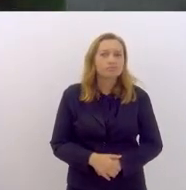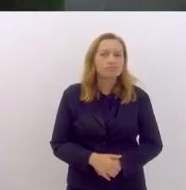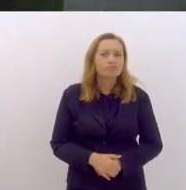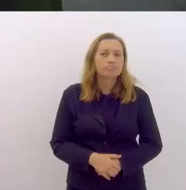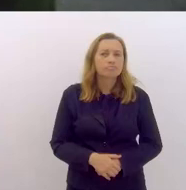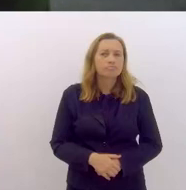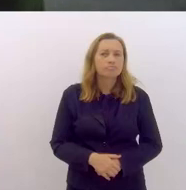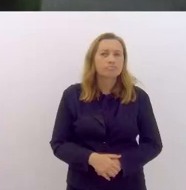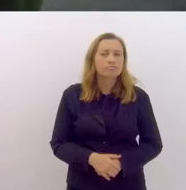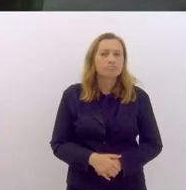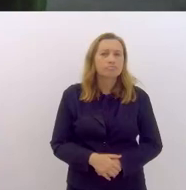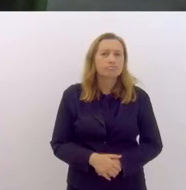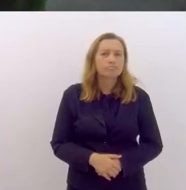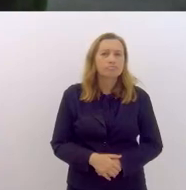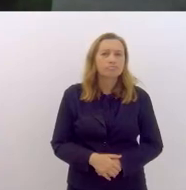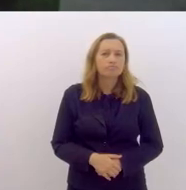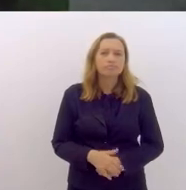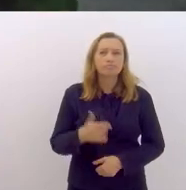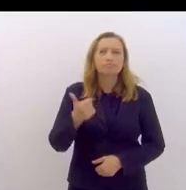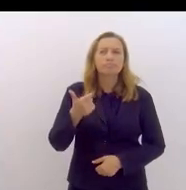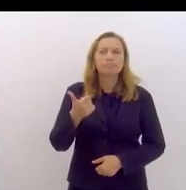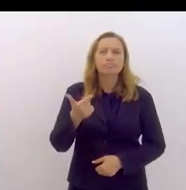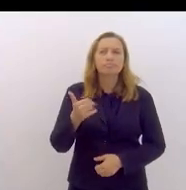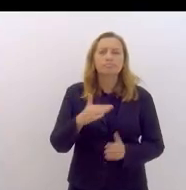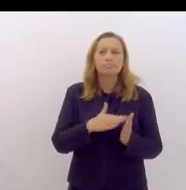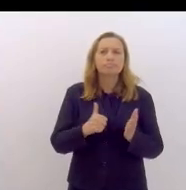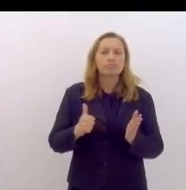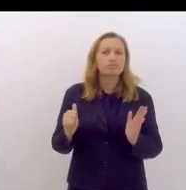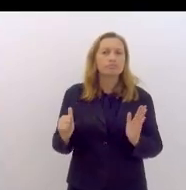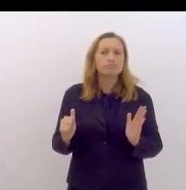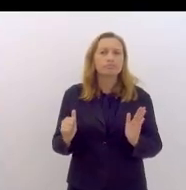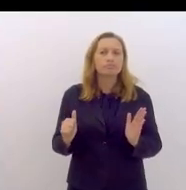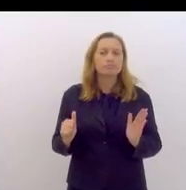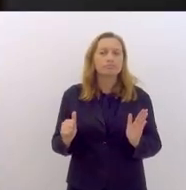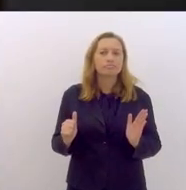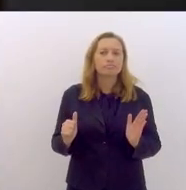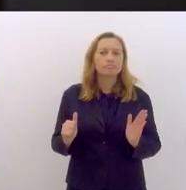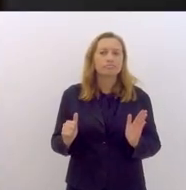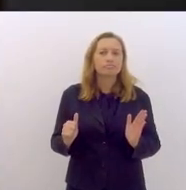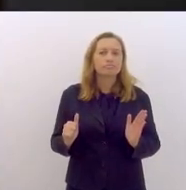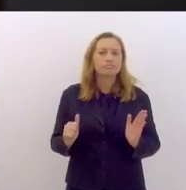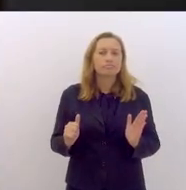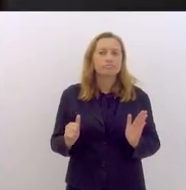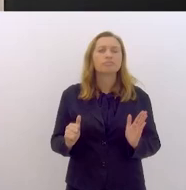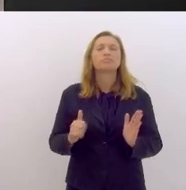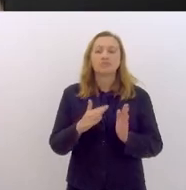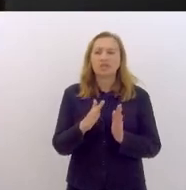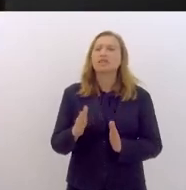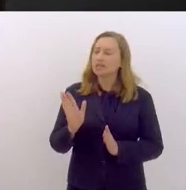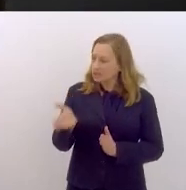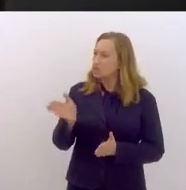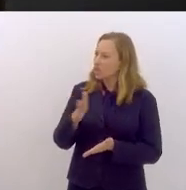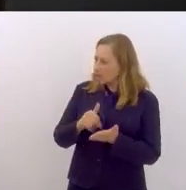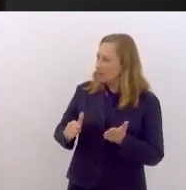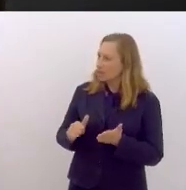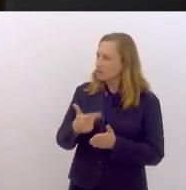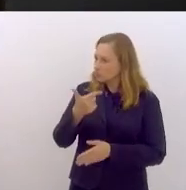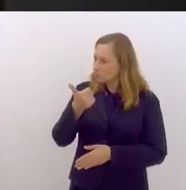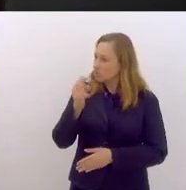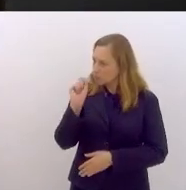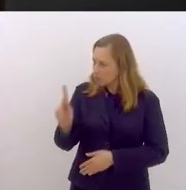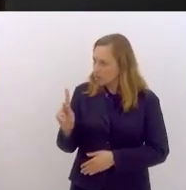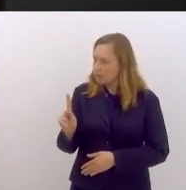Deputado Rodrigo. Terminar com esse artigo 12, que é a pegadinha. Artigo 12 será suprimido, 12.